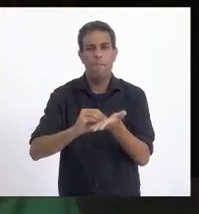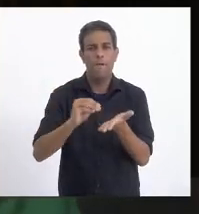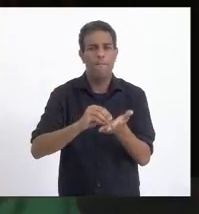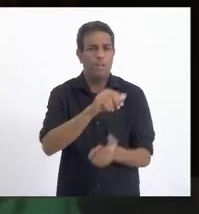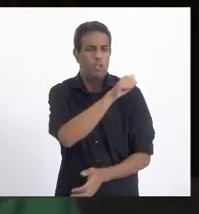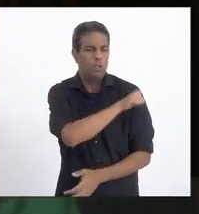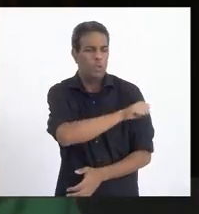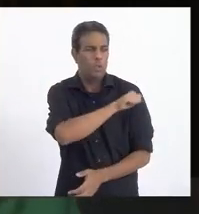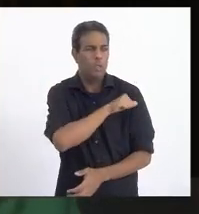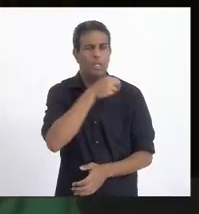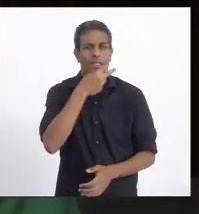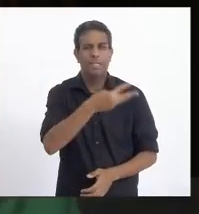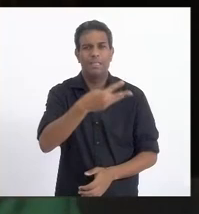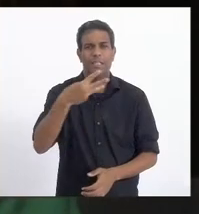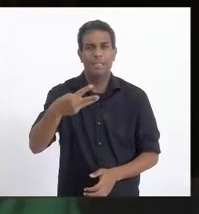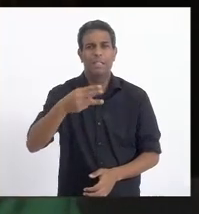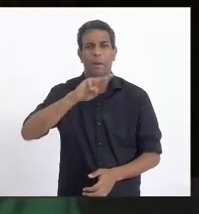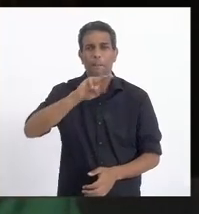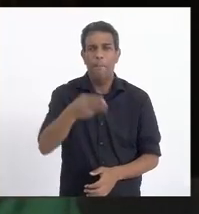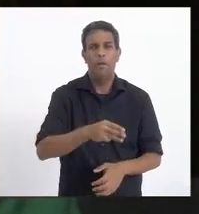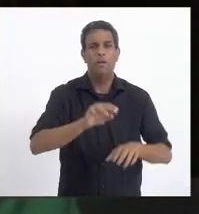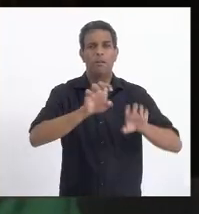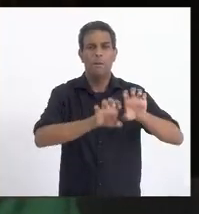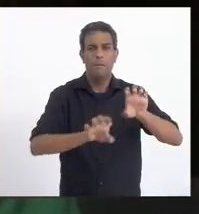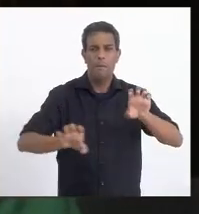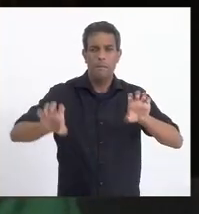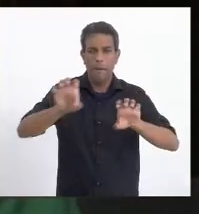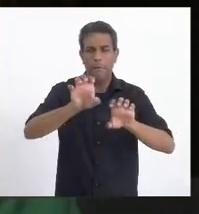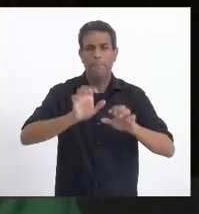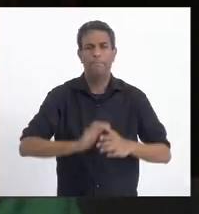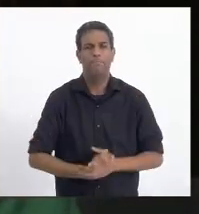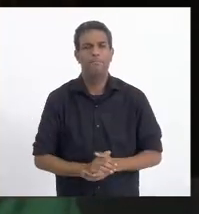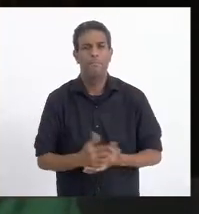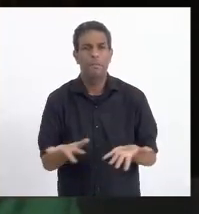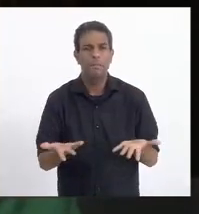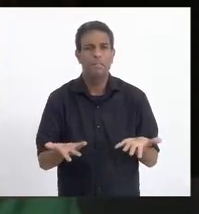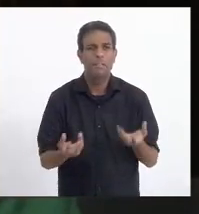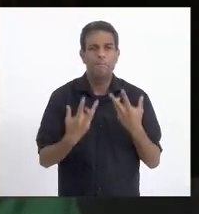nós aqui por Rio de Janeiro 33 os estados e municípios vergonha